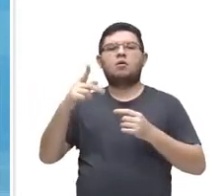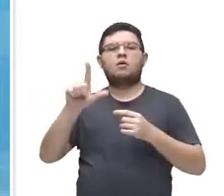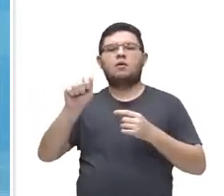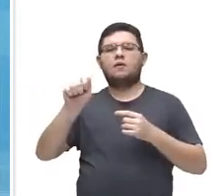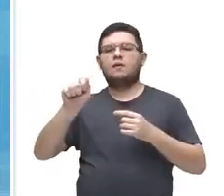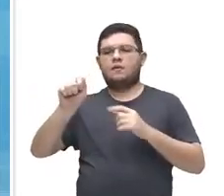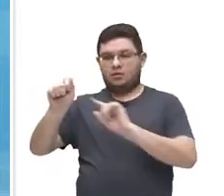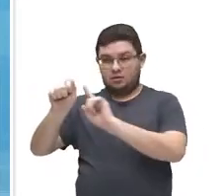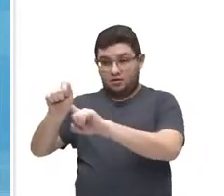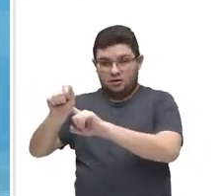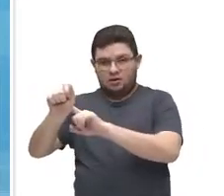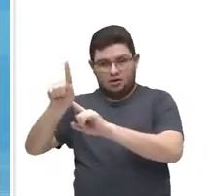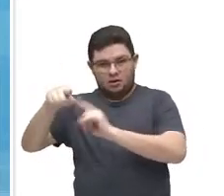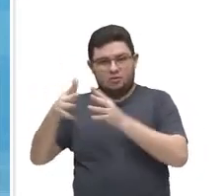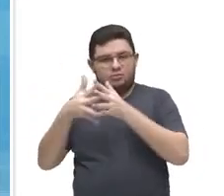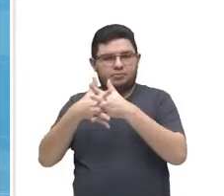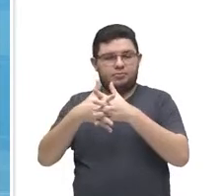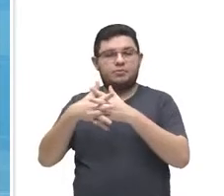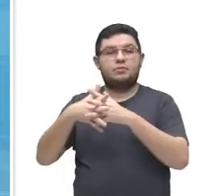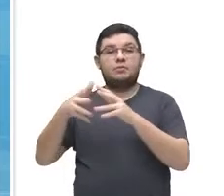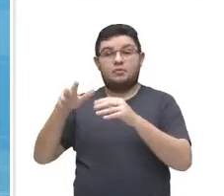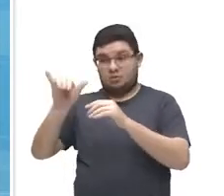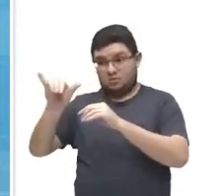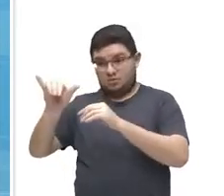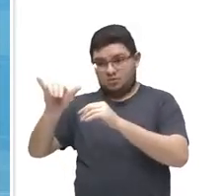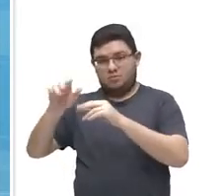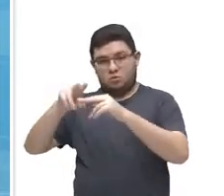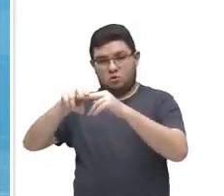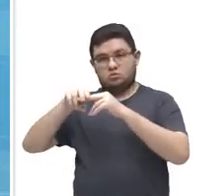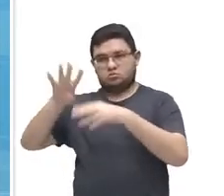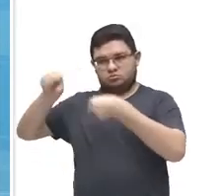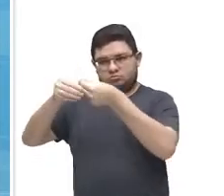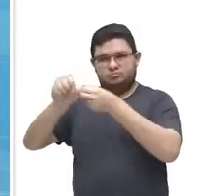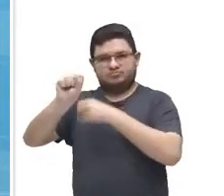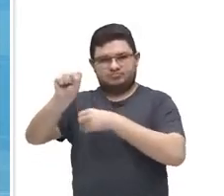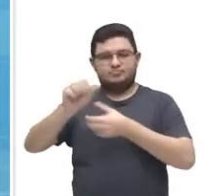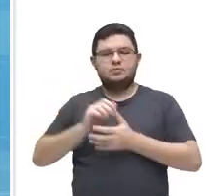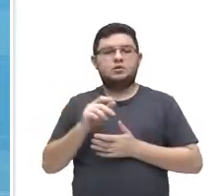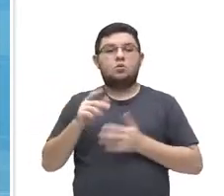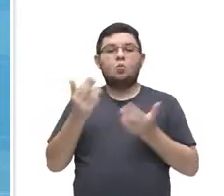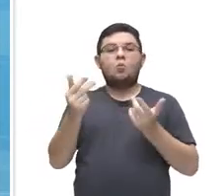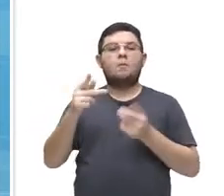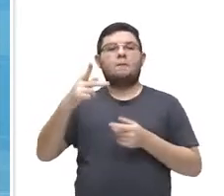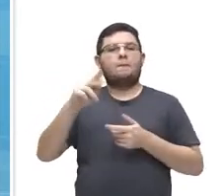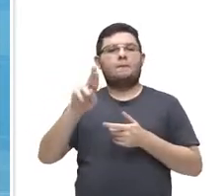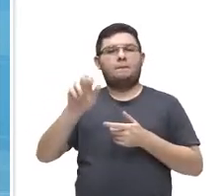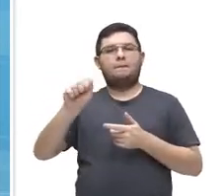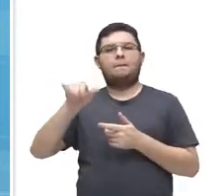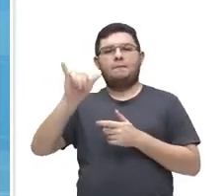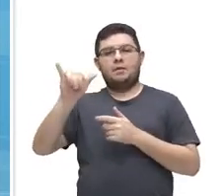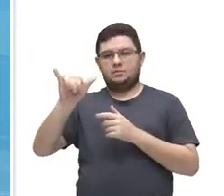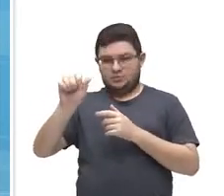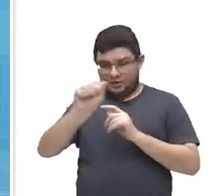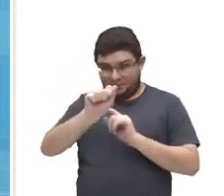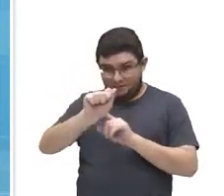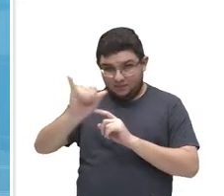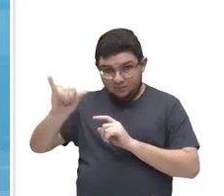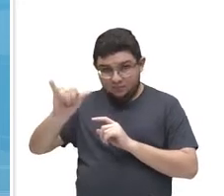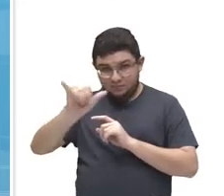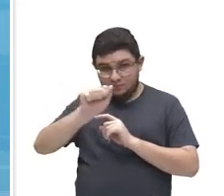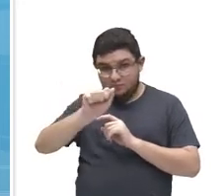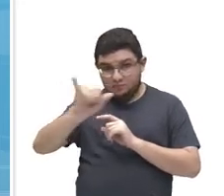aqui uma vogal e o Y. Nesse caso, eu só acrescento o Y. Se eu tiver